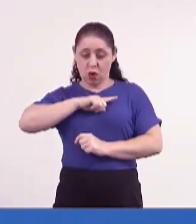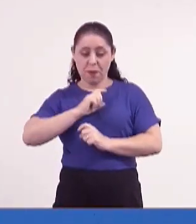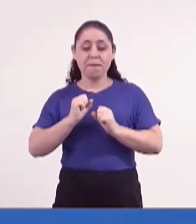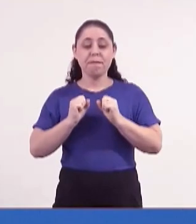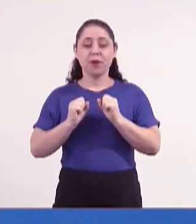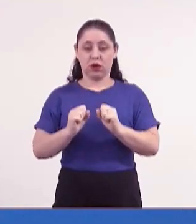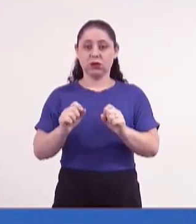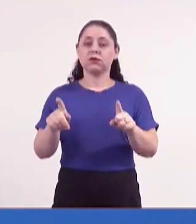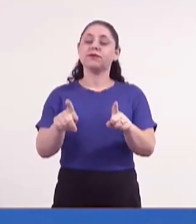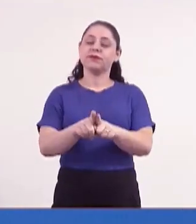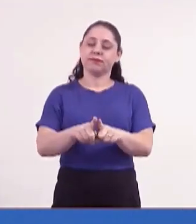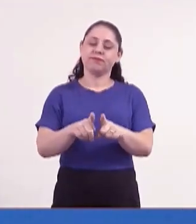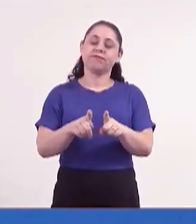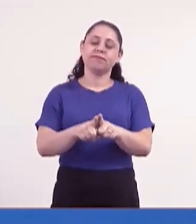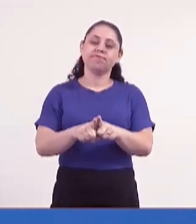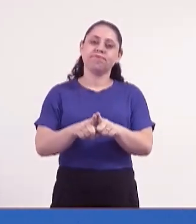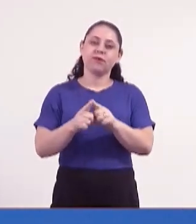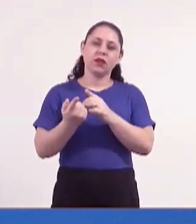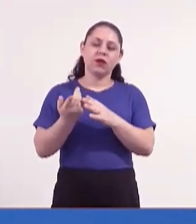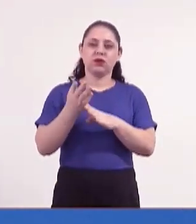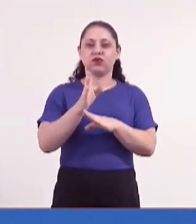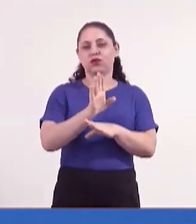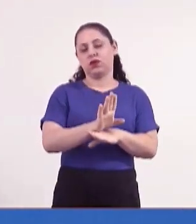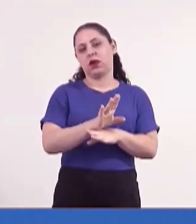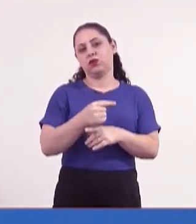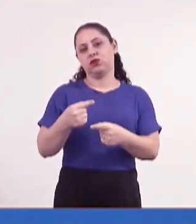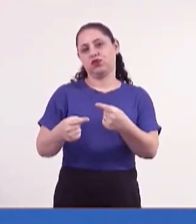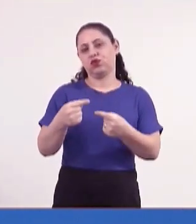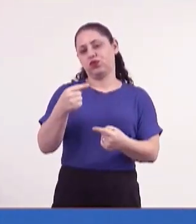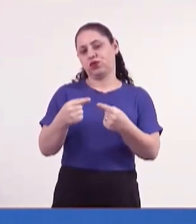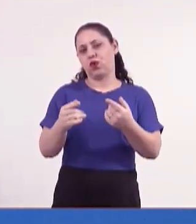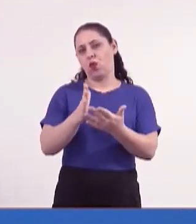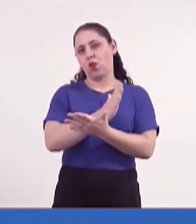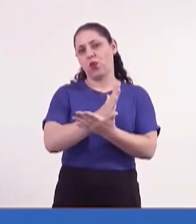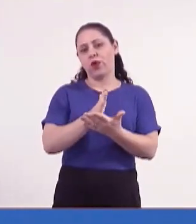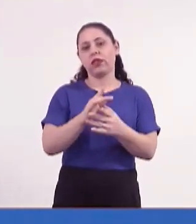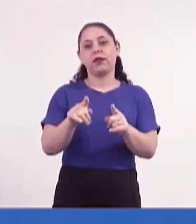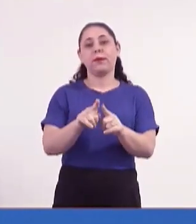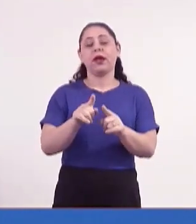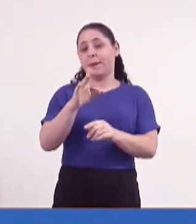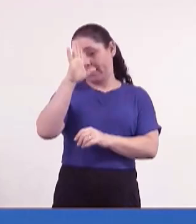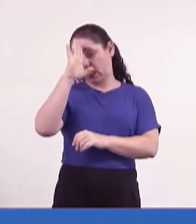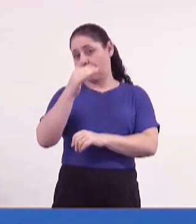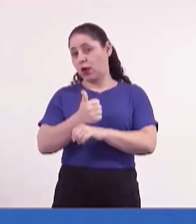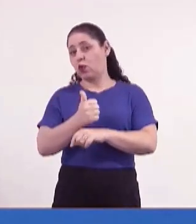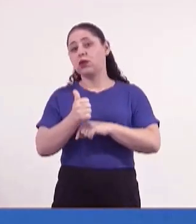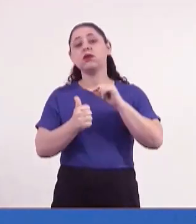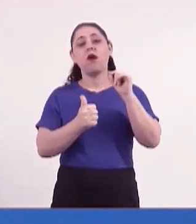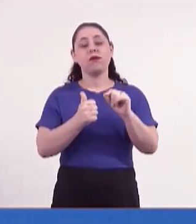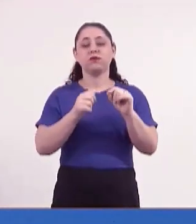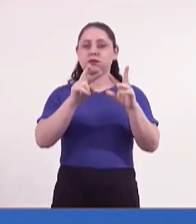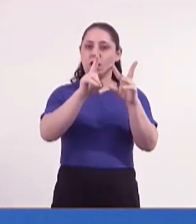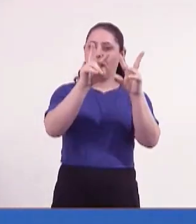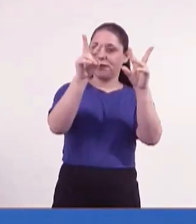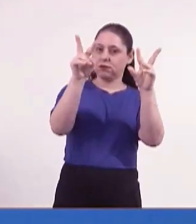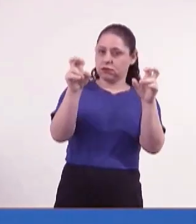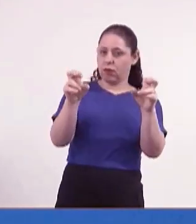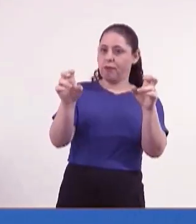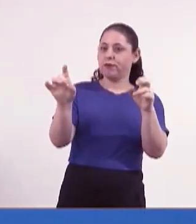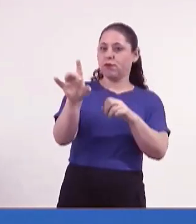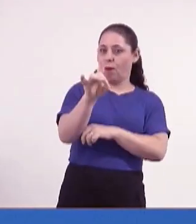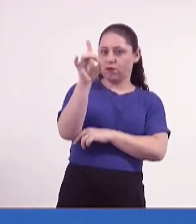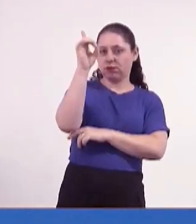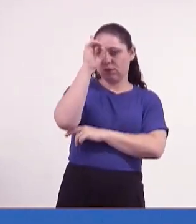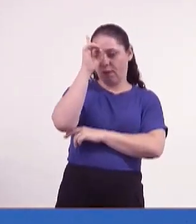nós possamos também contribuir com debates, com discussões, principalmente um tema que